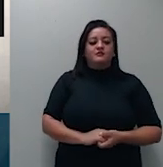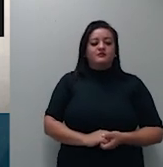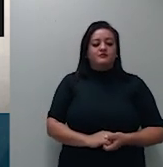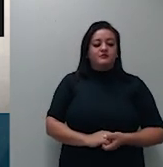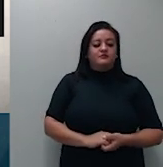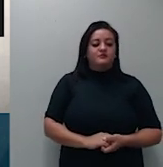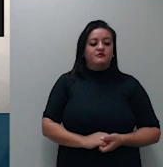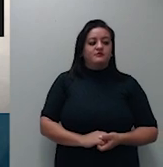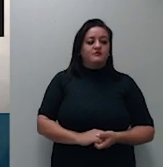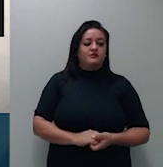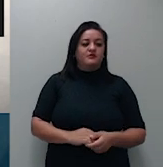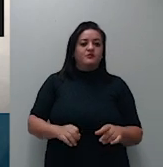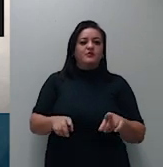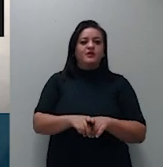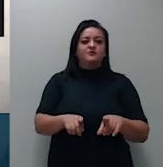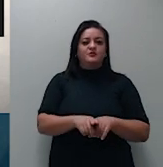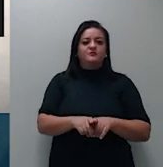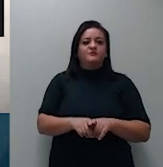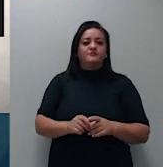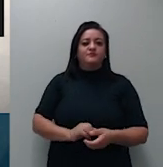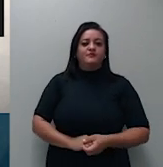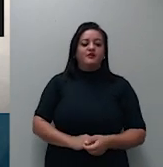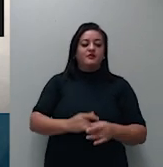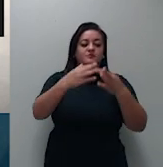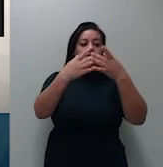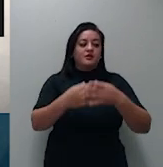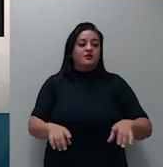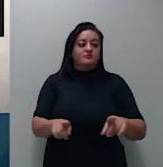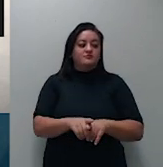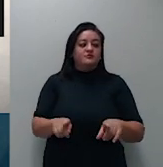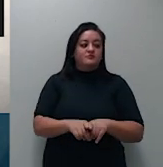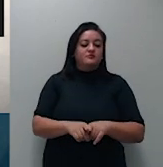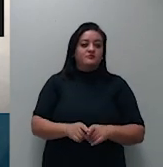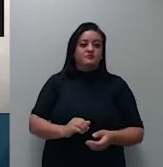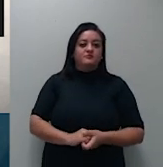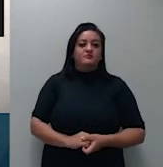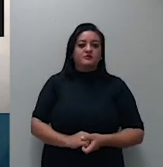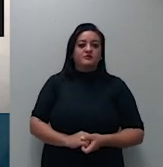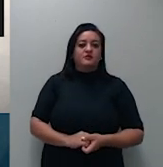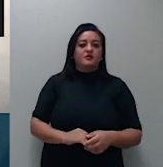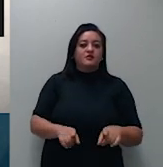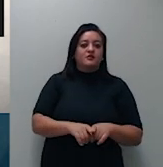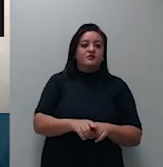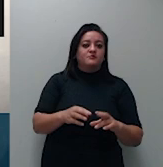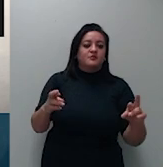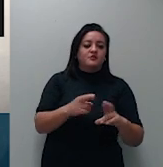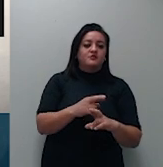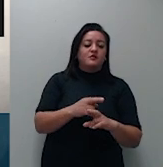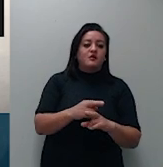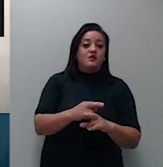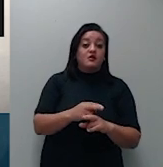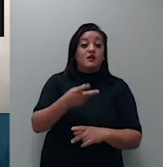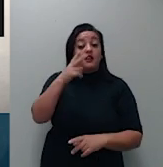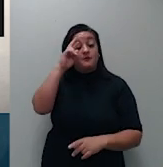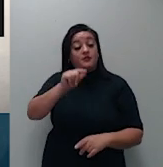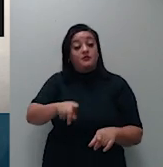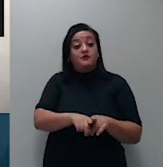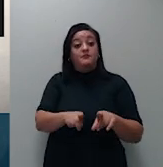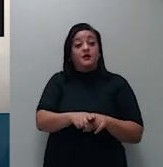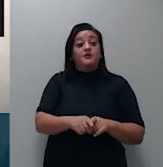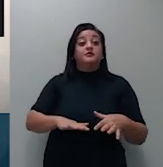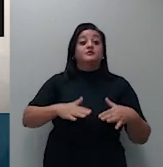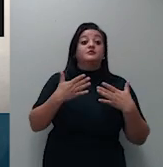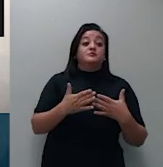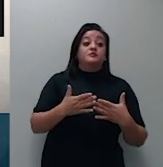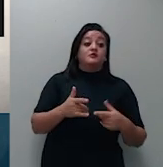texto e o transcrevo já já mencionei dia seguinte também rememorar atenção comunicado urgente